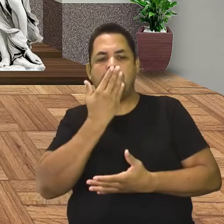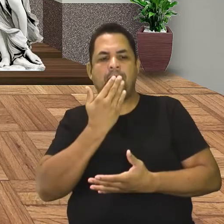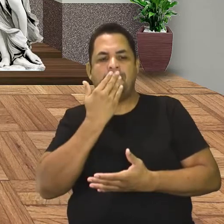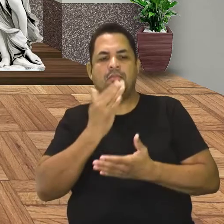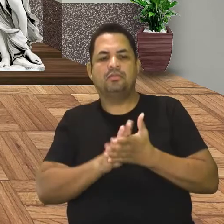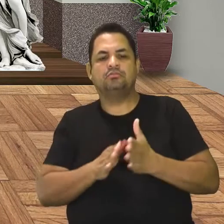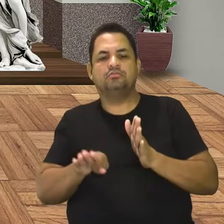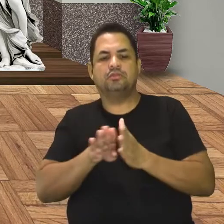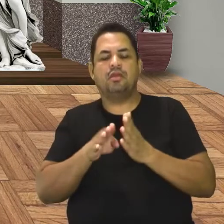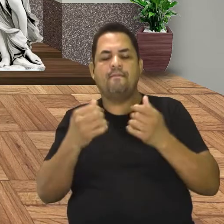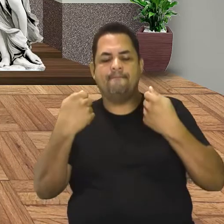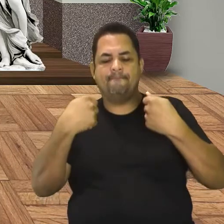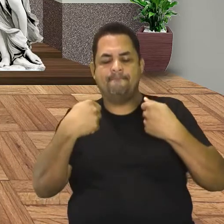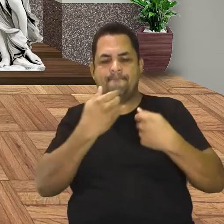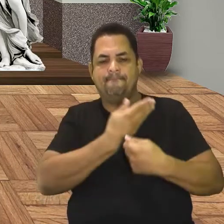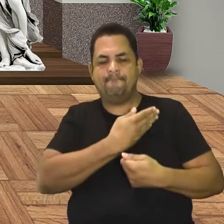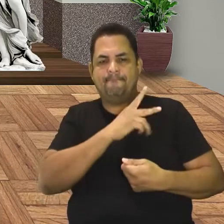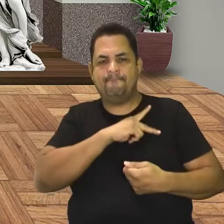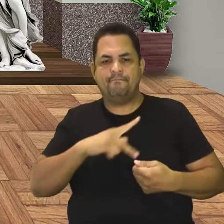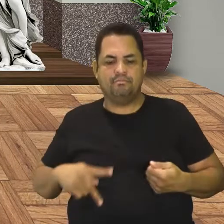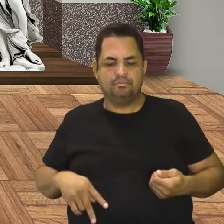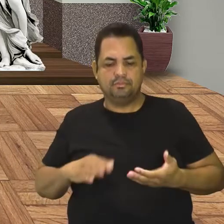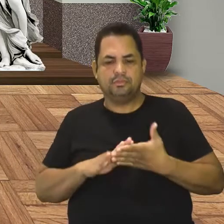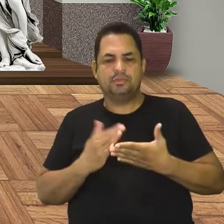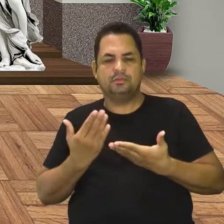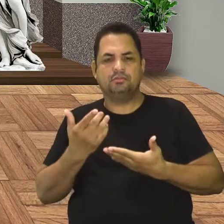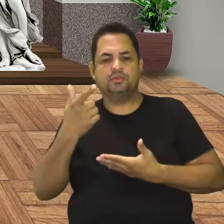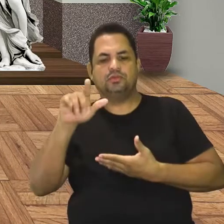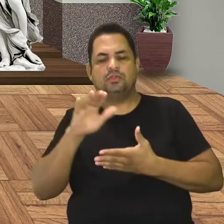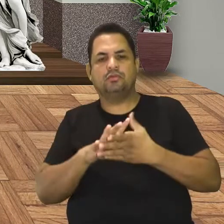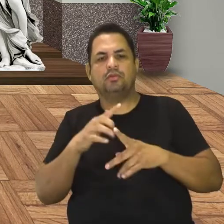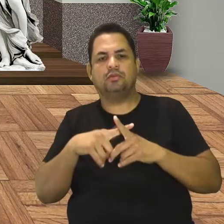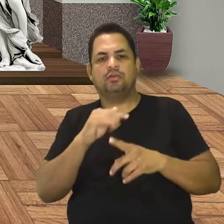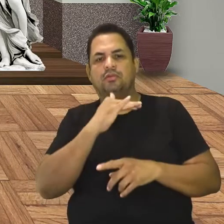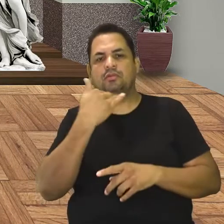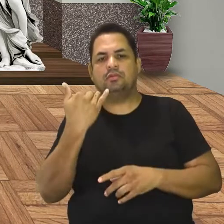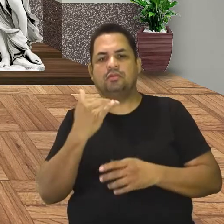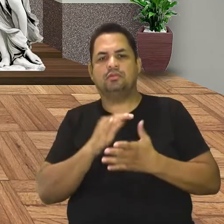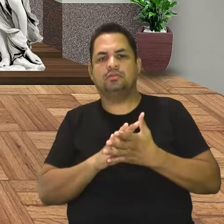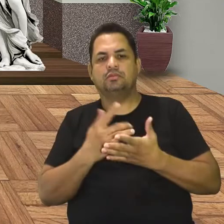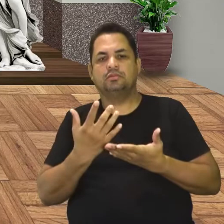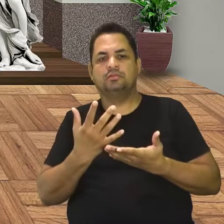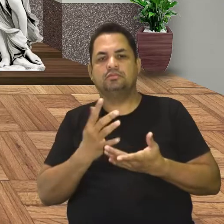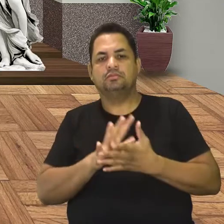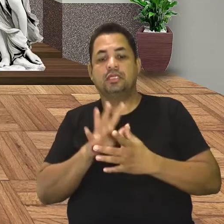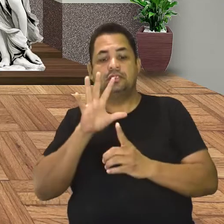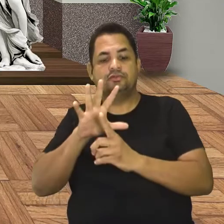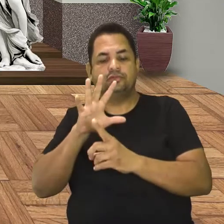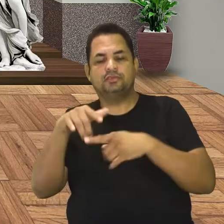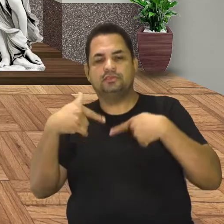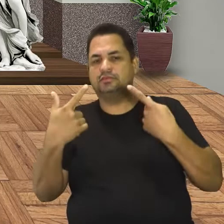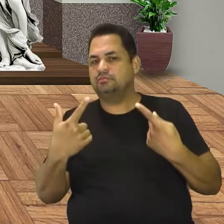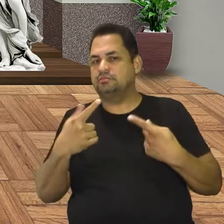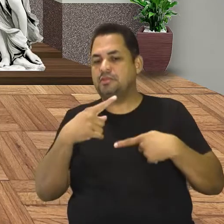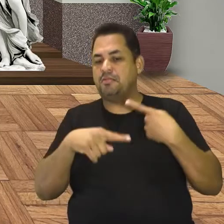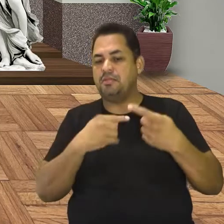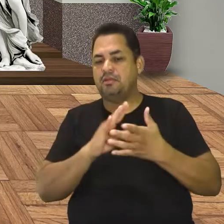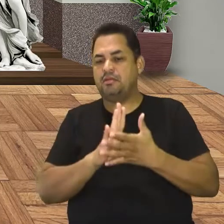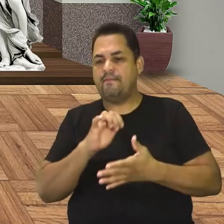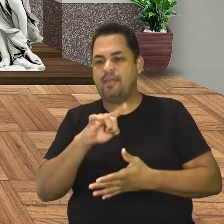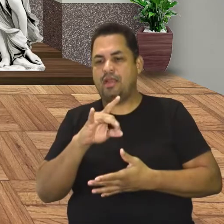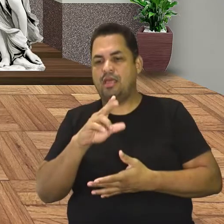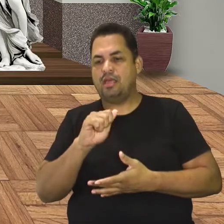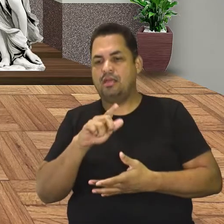a presidência do Brasil. Tancredo Neves não consegue assumir porque morre. Nós vamos ver esse reflexo acontecendo lá. O milagre